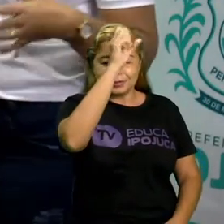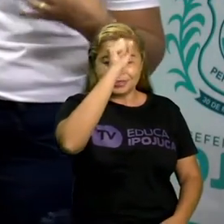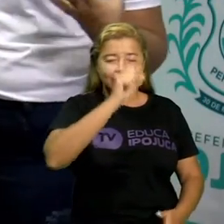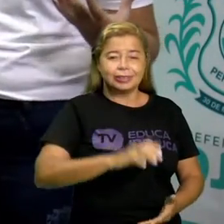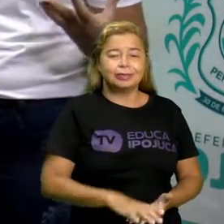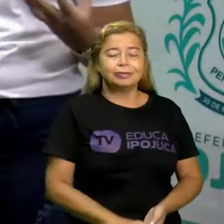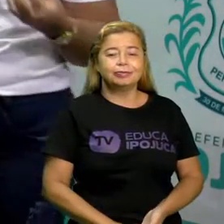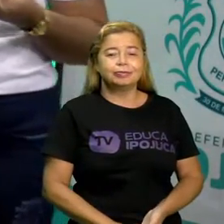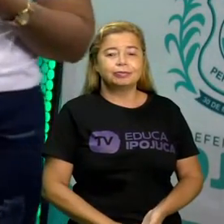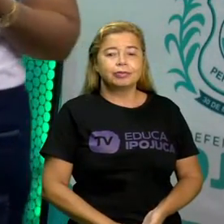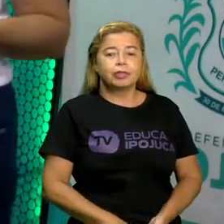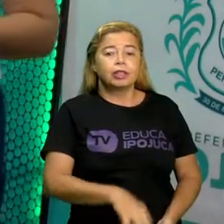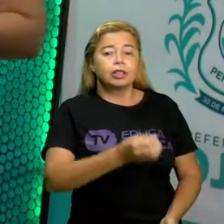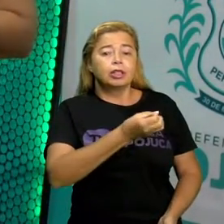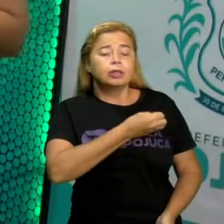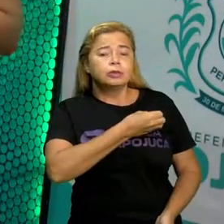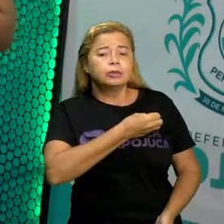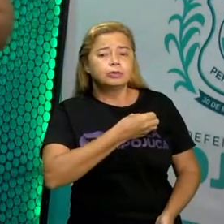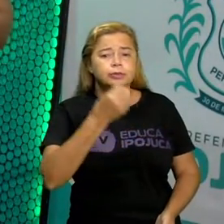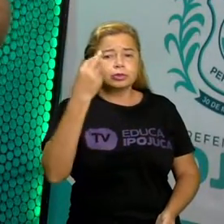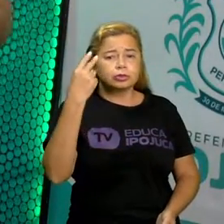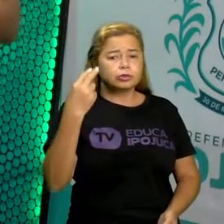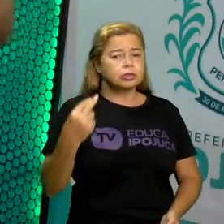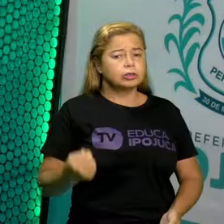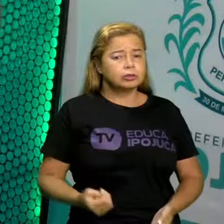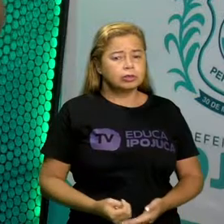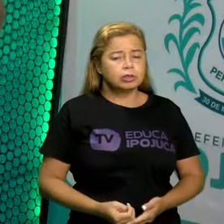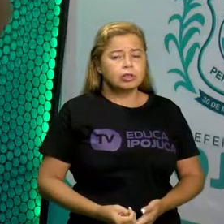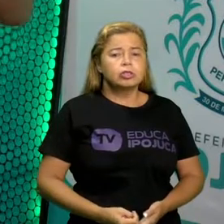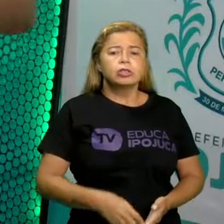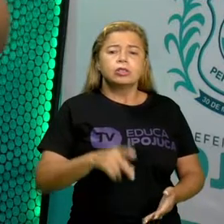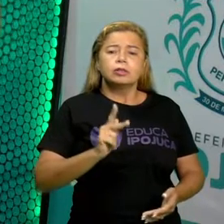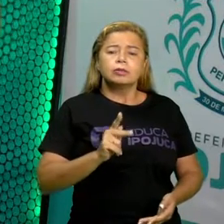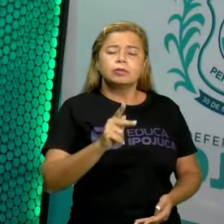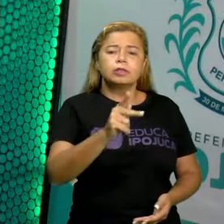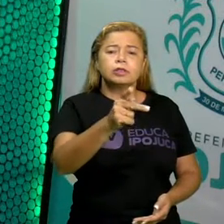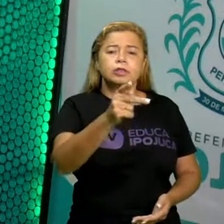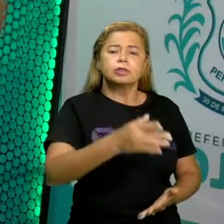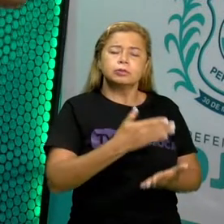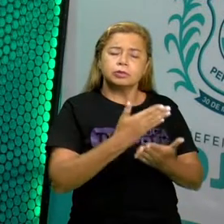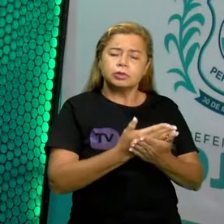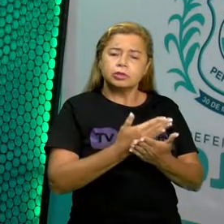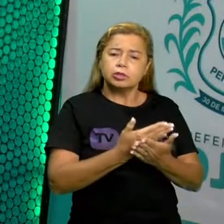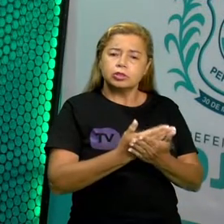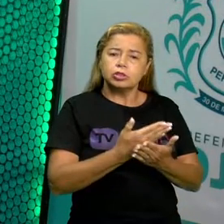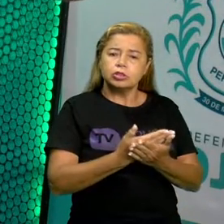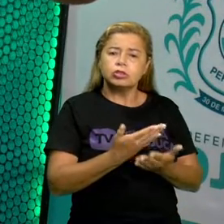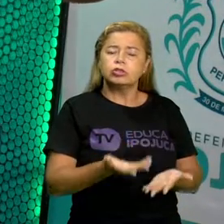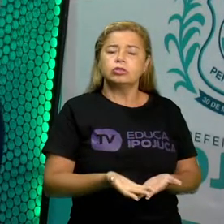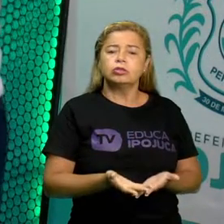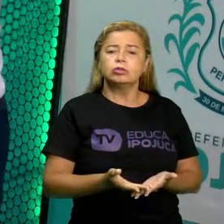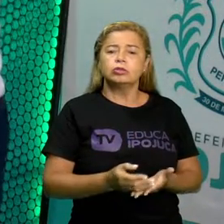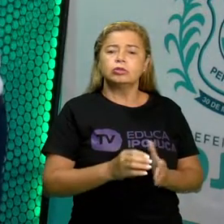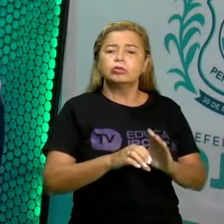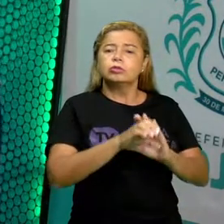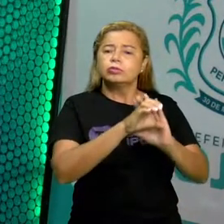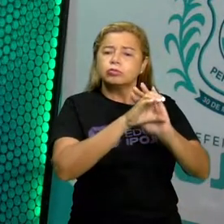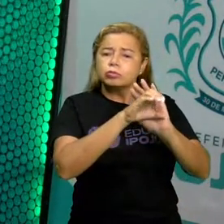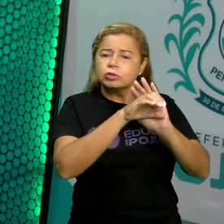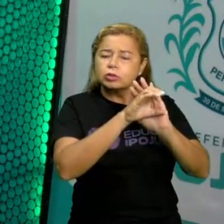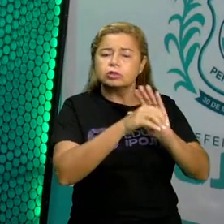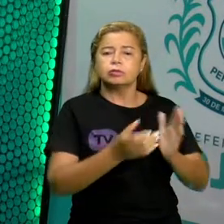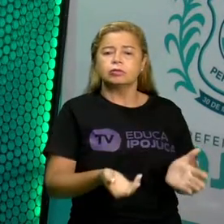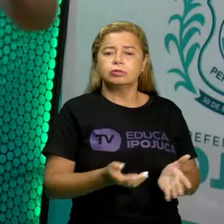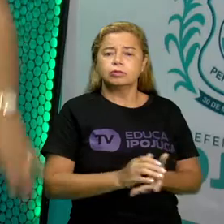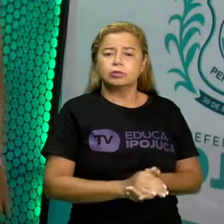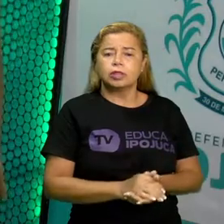números naturais a gente sempre estudar sobre esse conteúdo e o que vocês aprenderam Conta aí para se o que você sabe sobre números